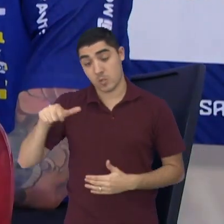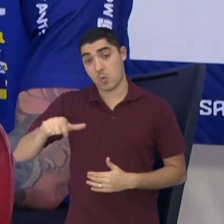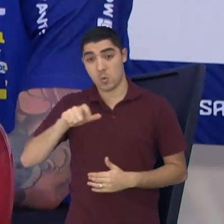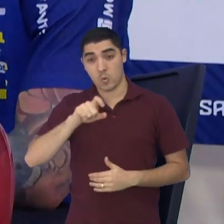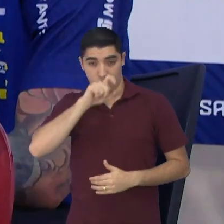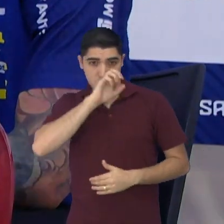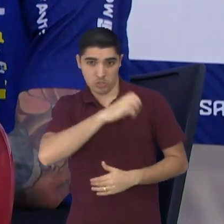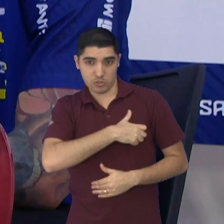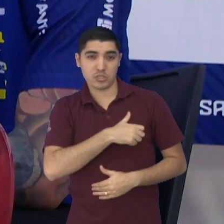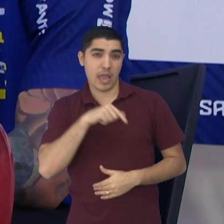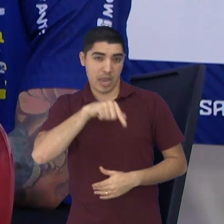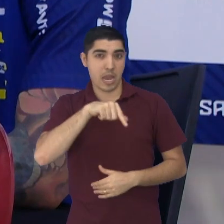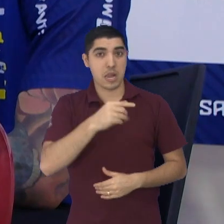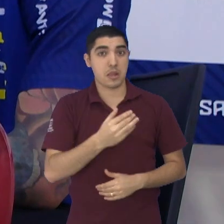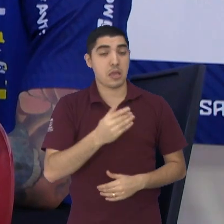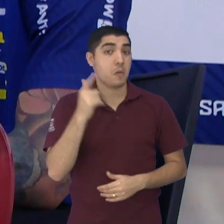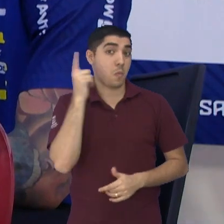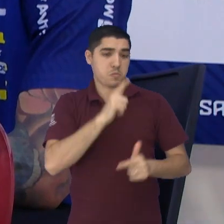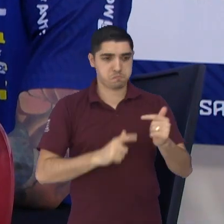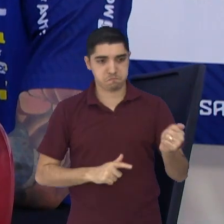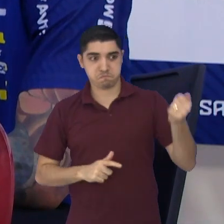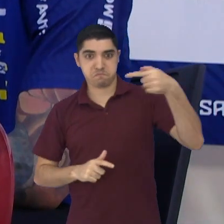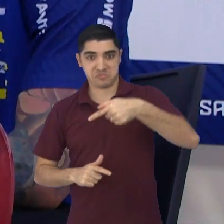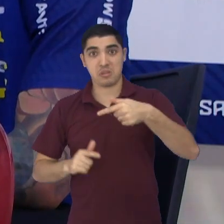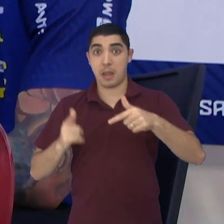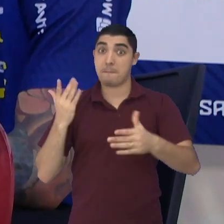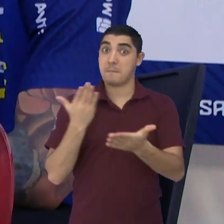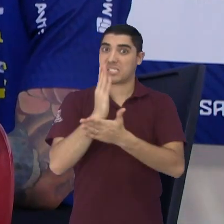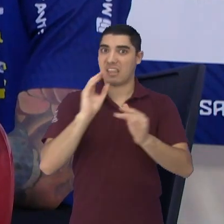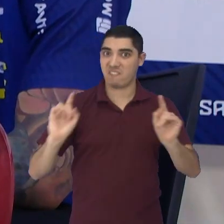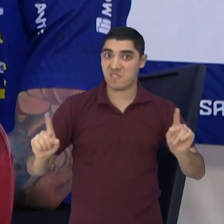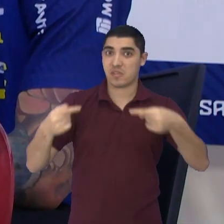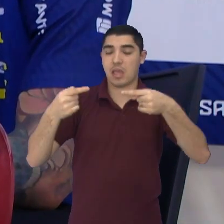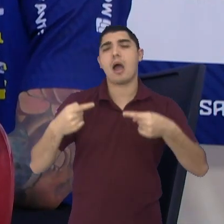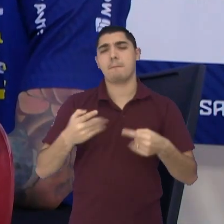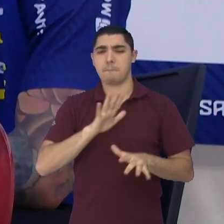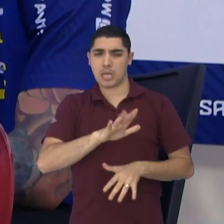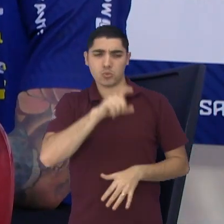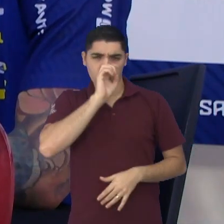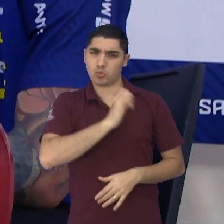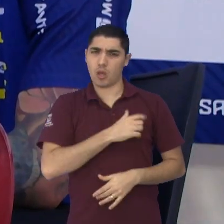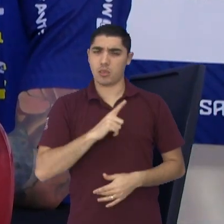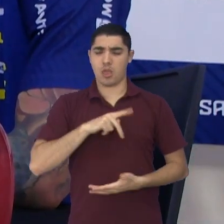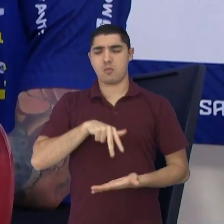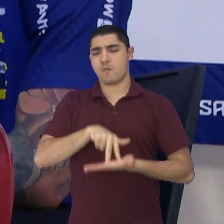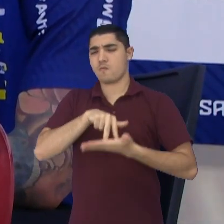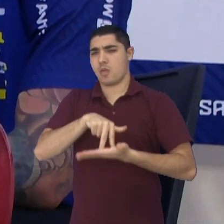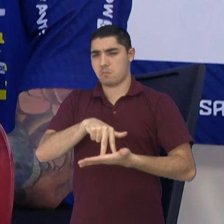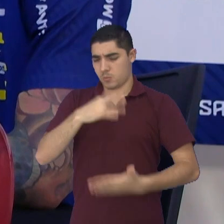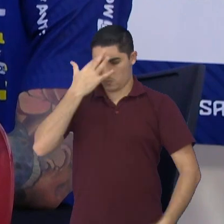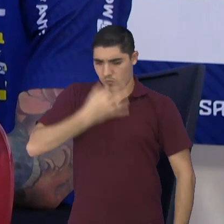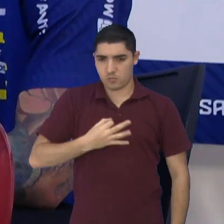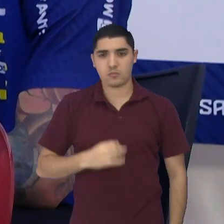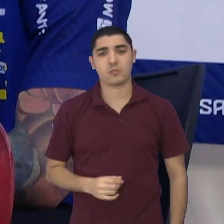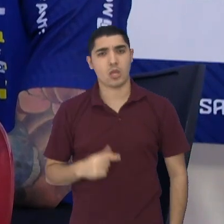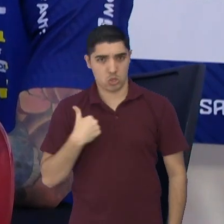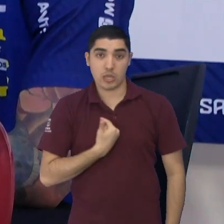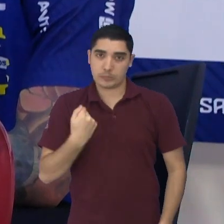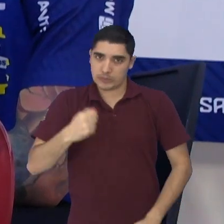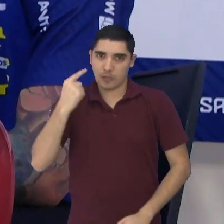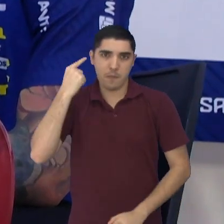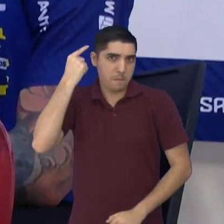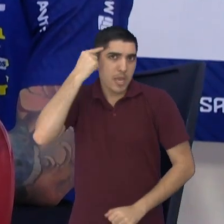favoritos à final e ao título, os jogadores do São José mantêm o discurso de pés no chão. Pensar grande, pensar em título sim,